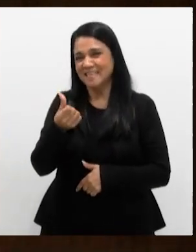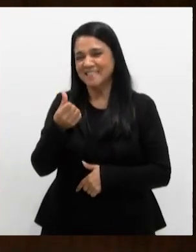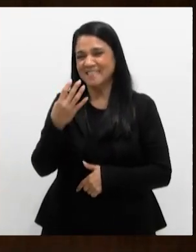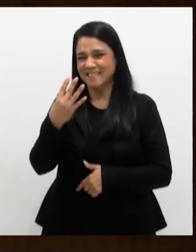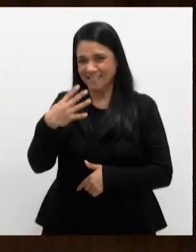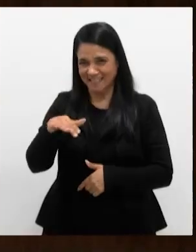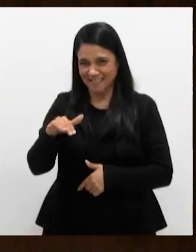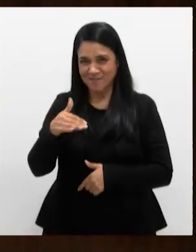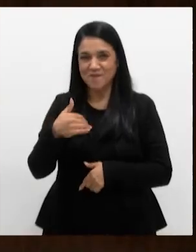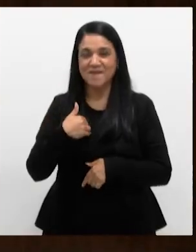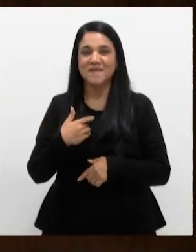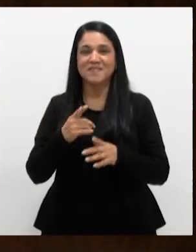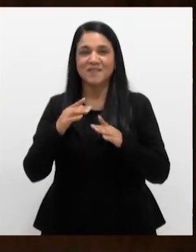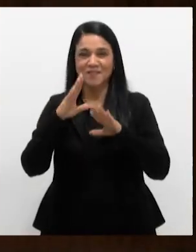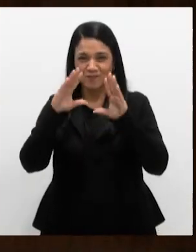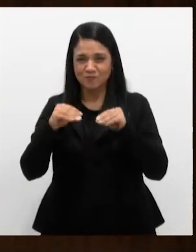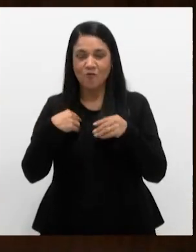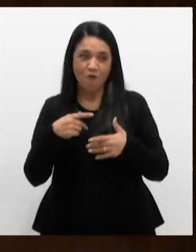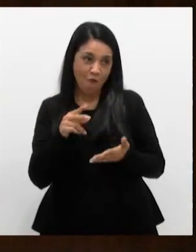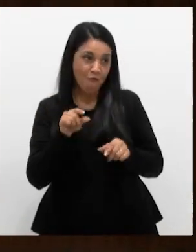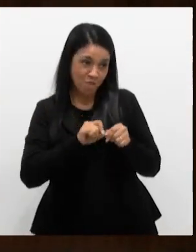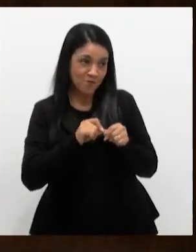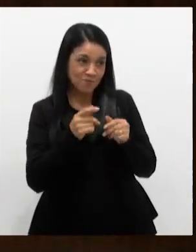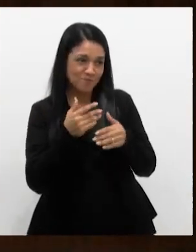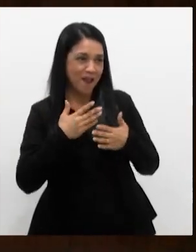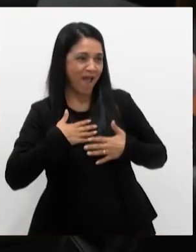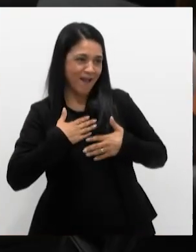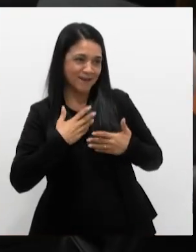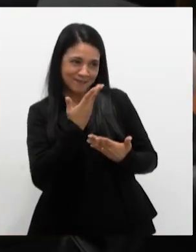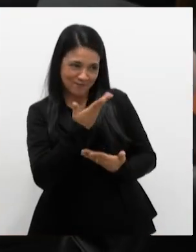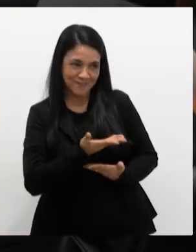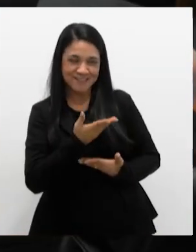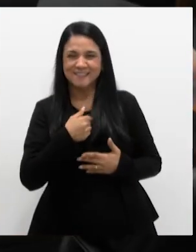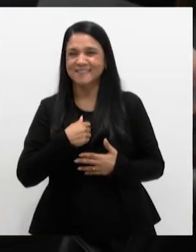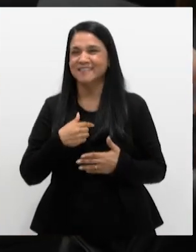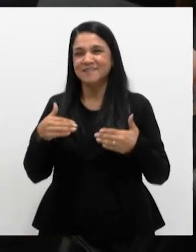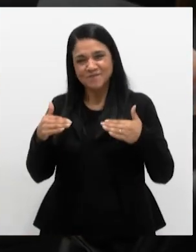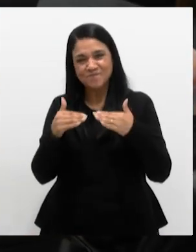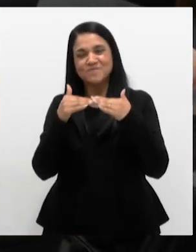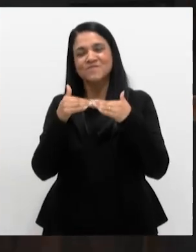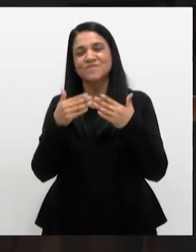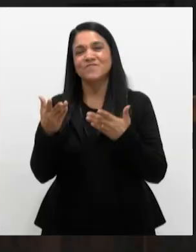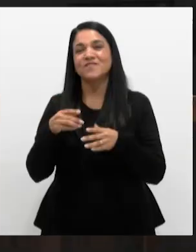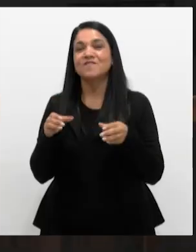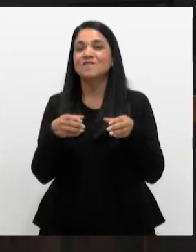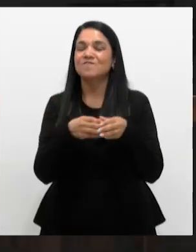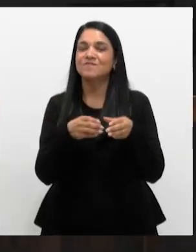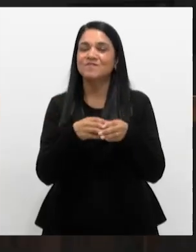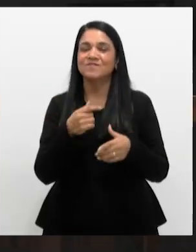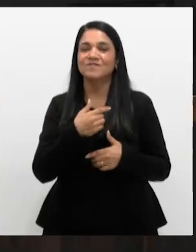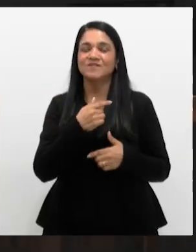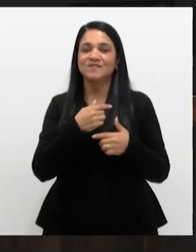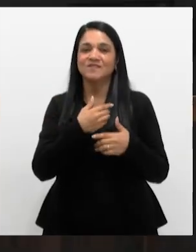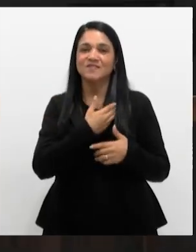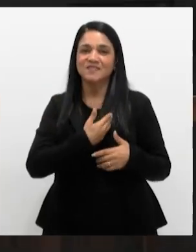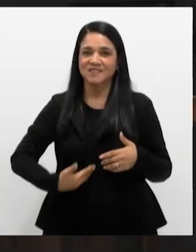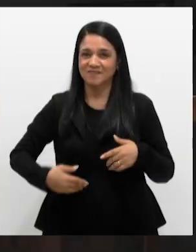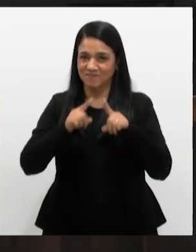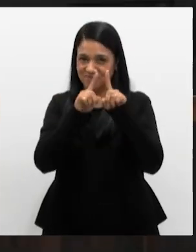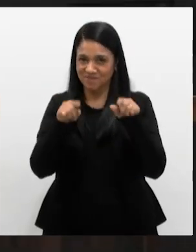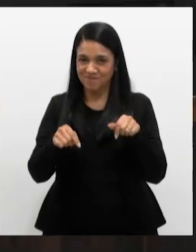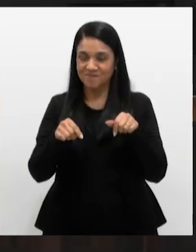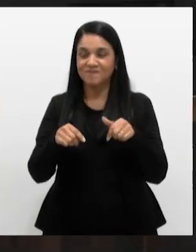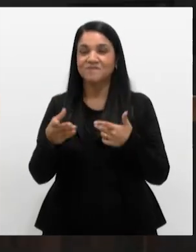agradeço. Favorável, presidente. Muito obrigado. Pela Comissão de Servidores Públicos, nosso presidente, deputado